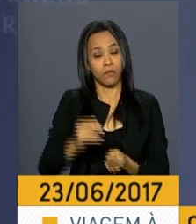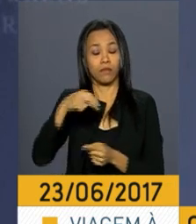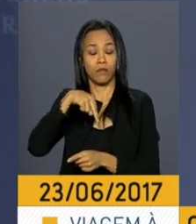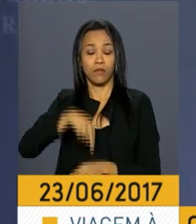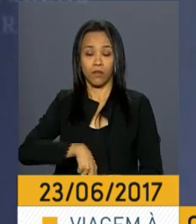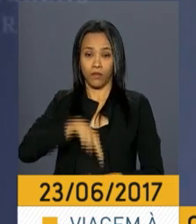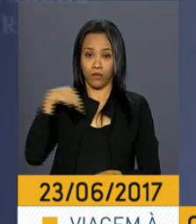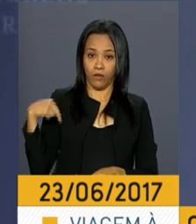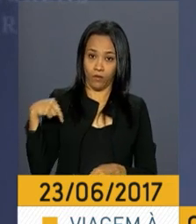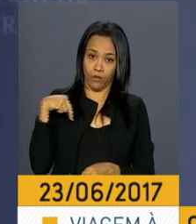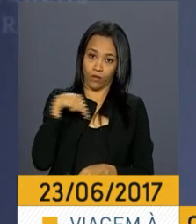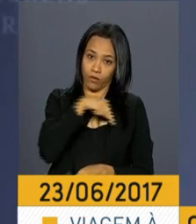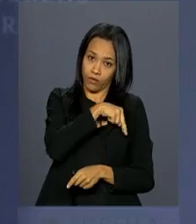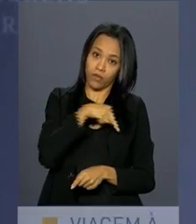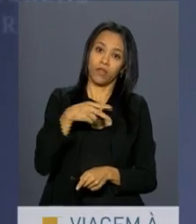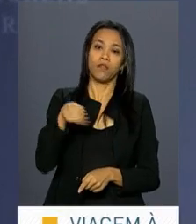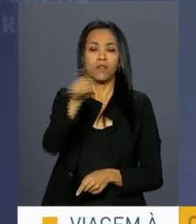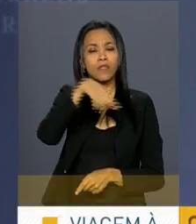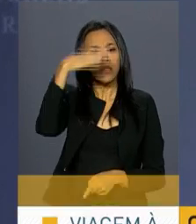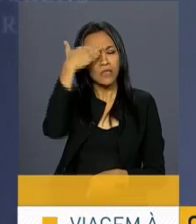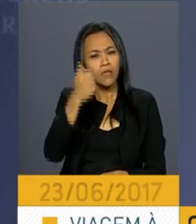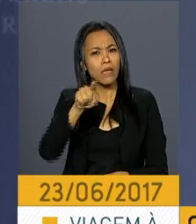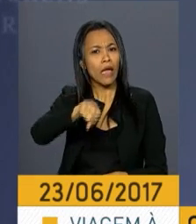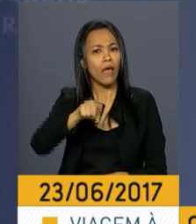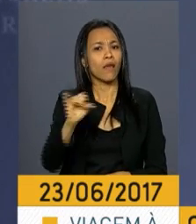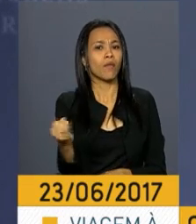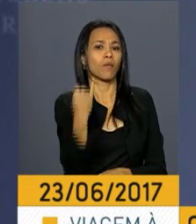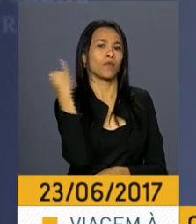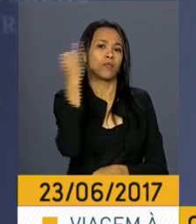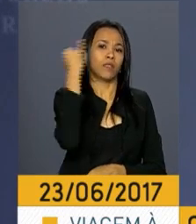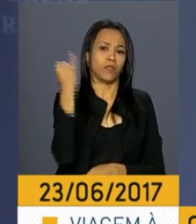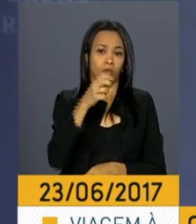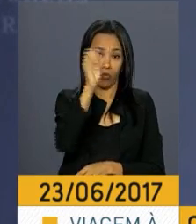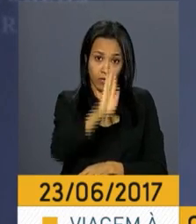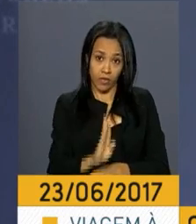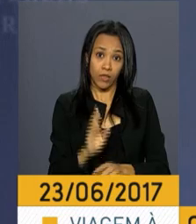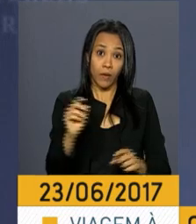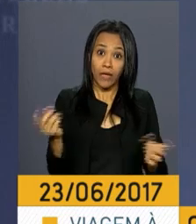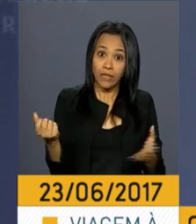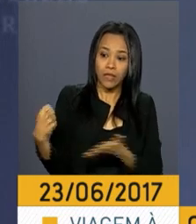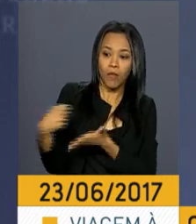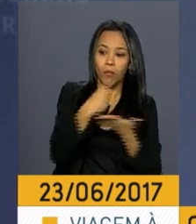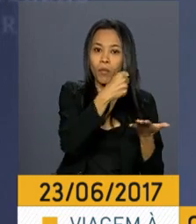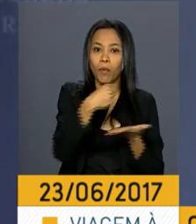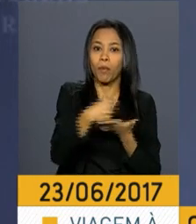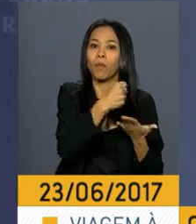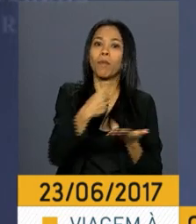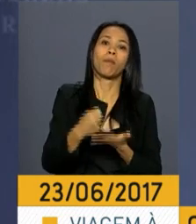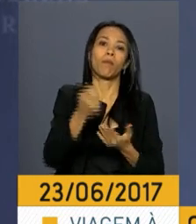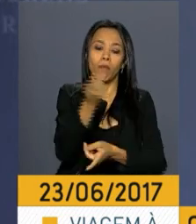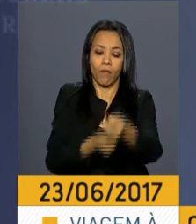todos sabemos, o quão importante para o Brasil é esta cooperação econômica